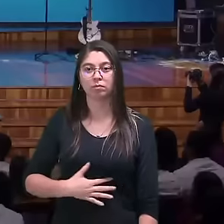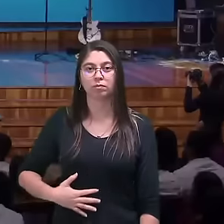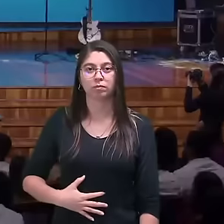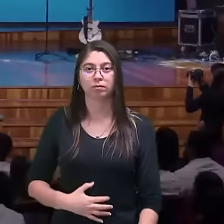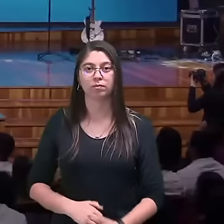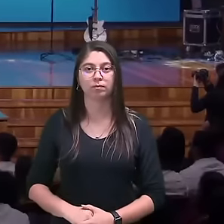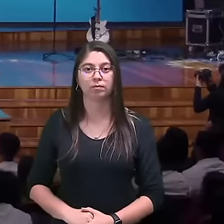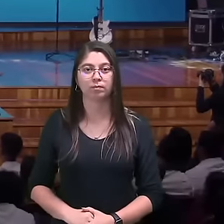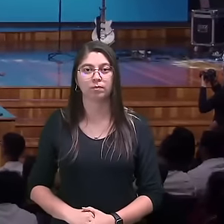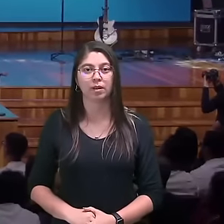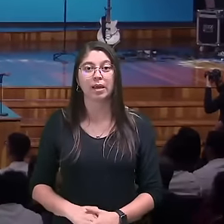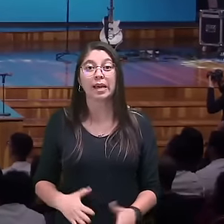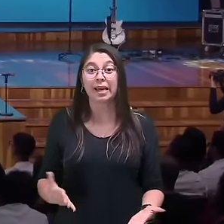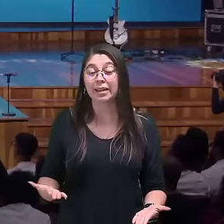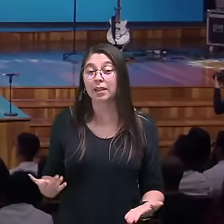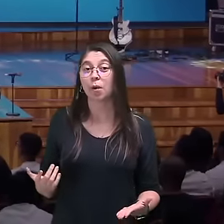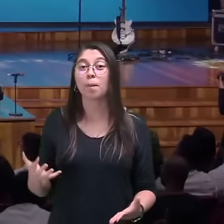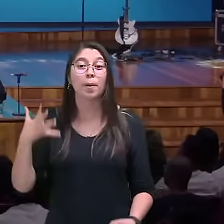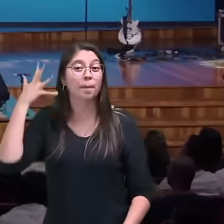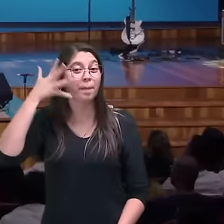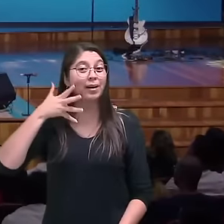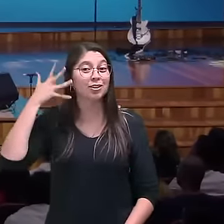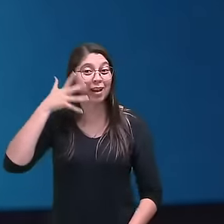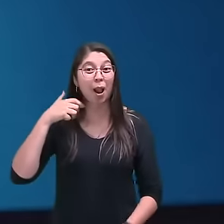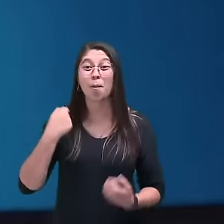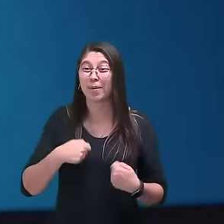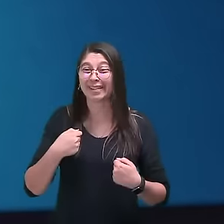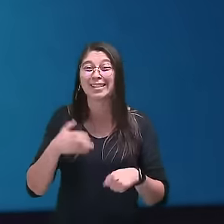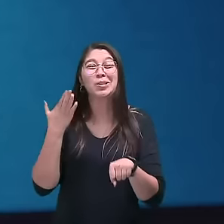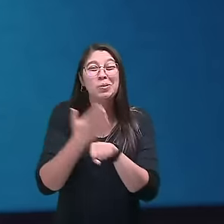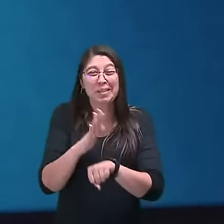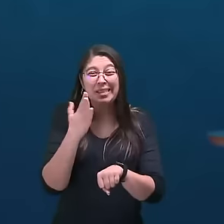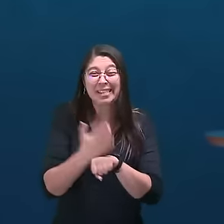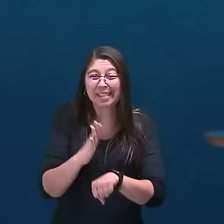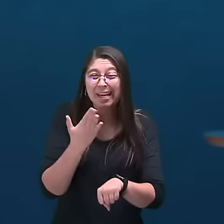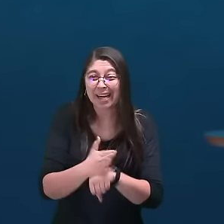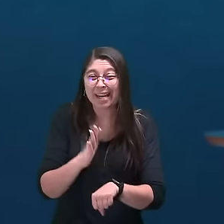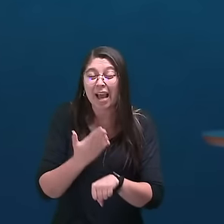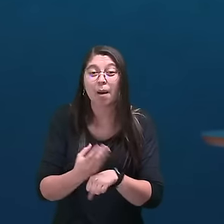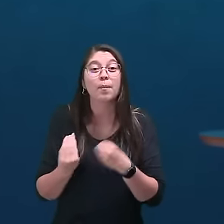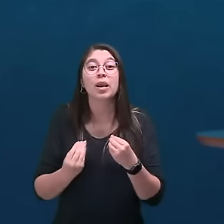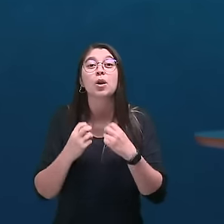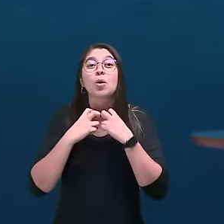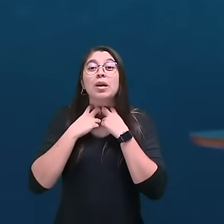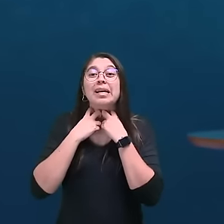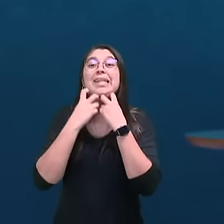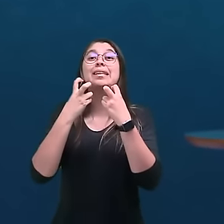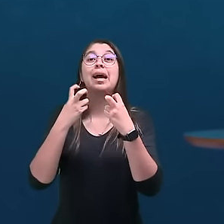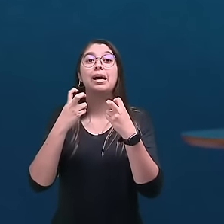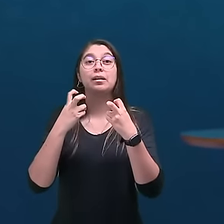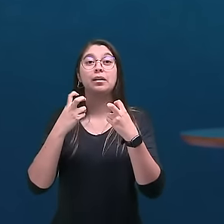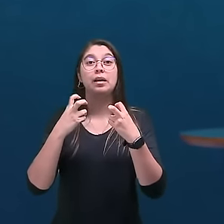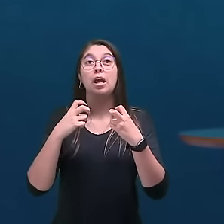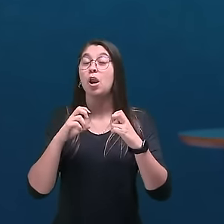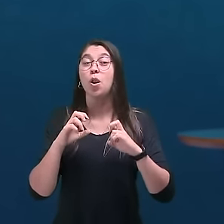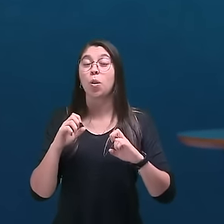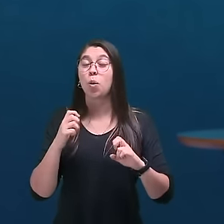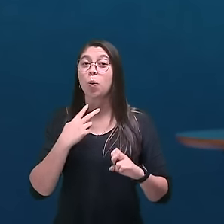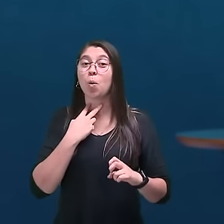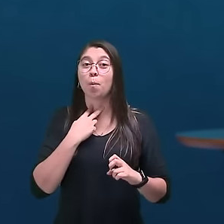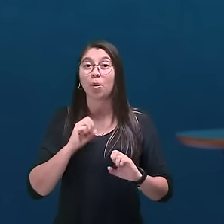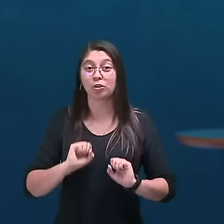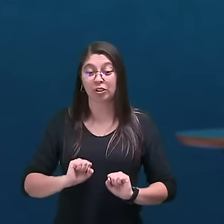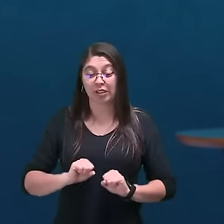Então, para voltar a pregar, tive que praticar muito, porque eu precisei aprender a gritar daqui para cima. Eu não